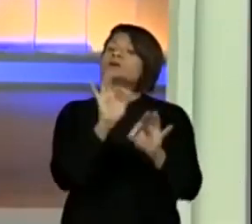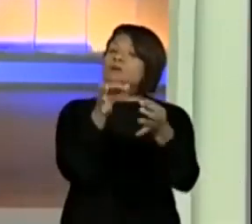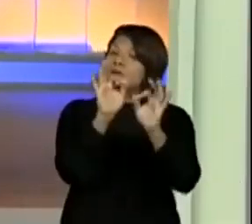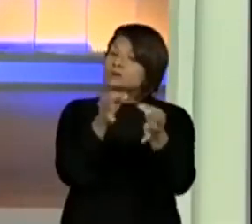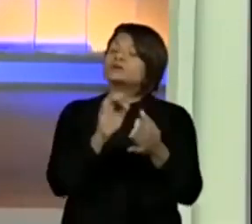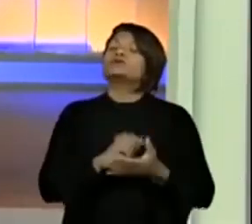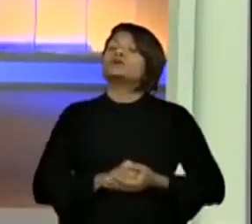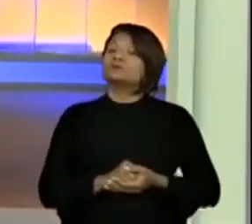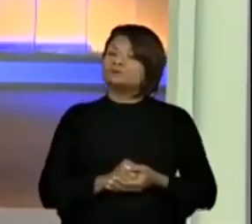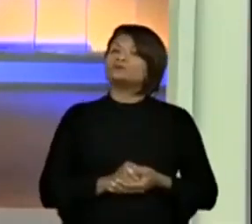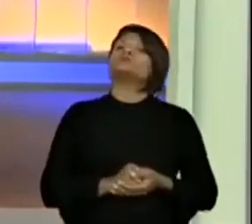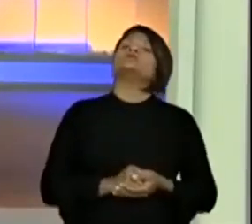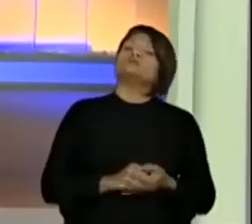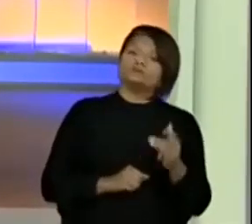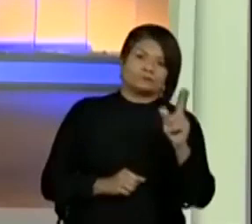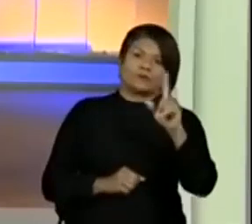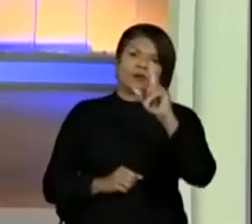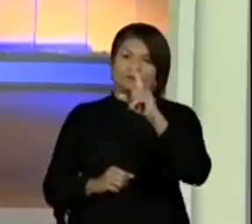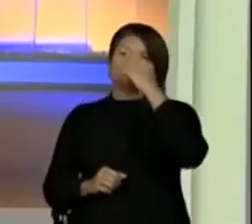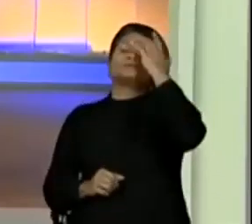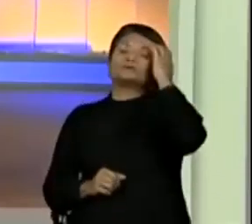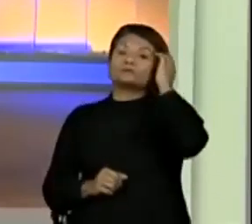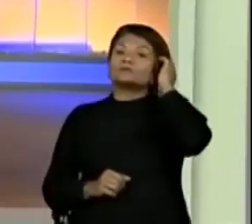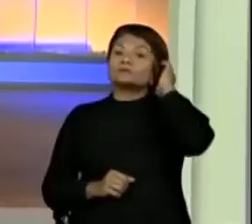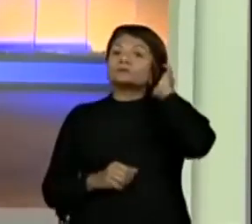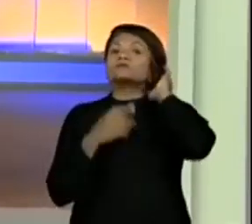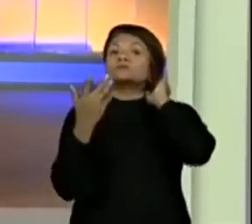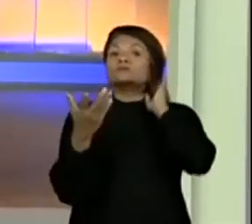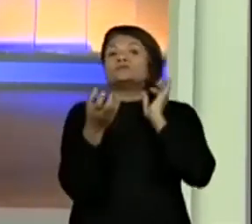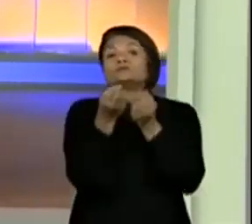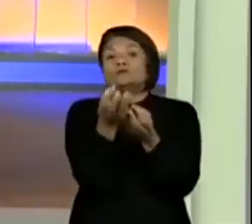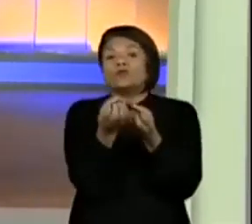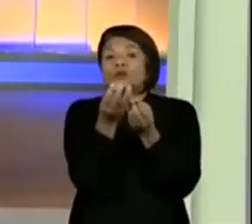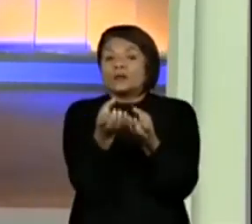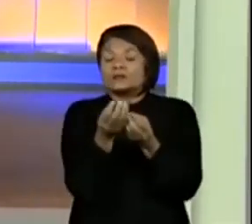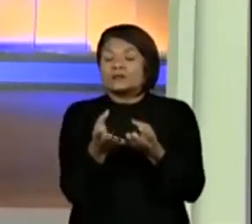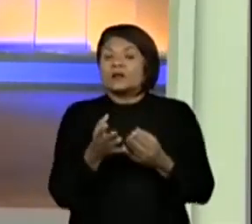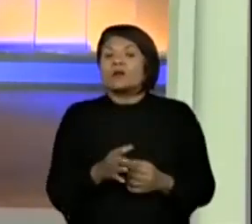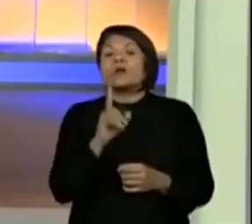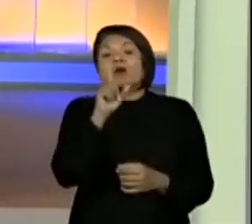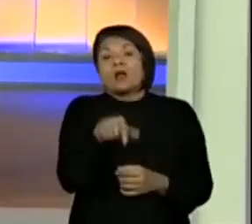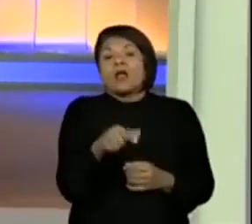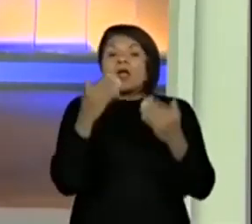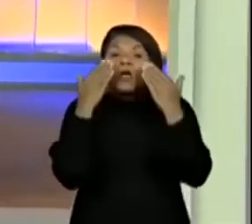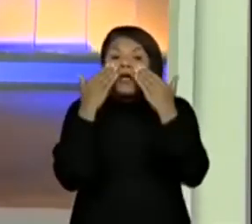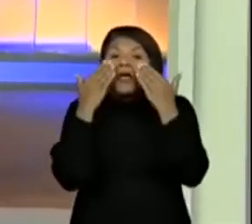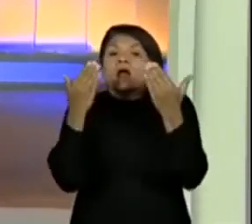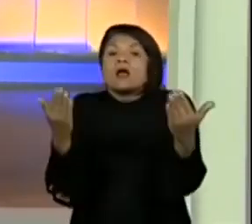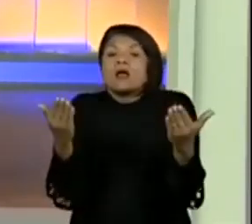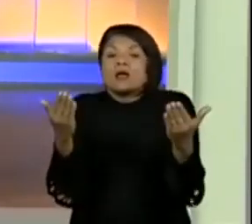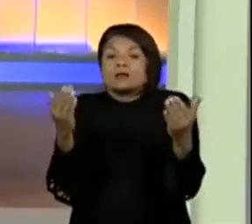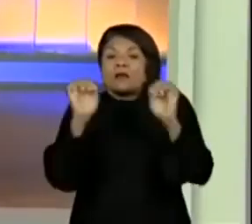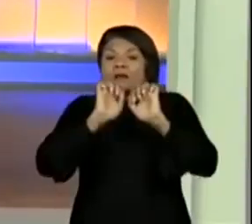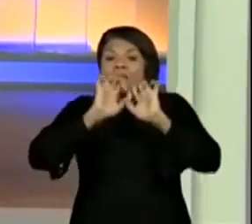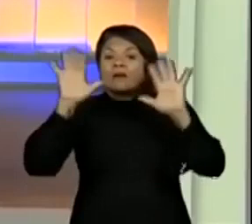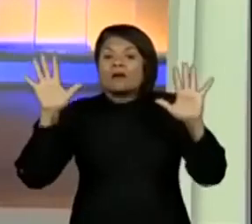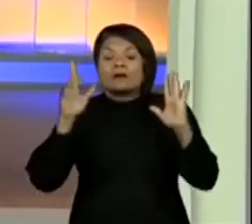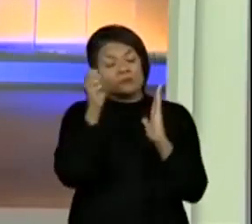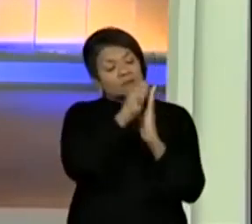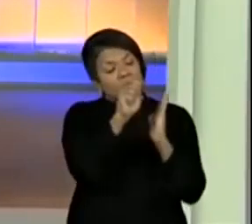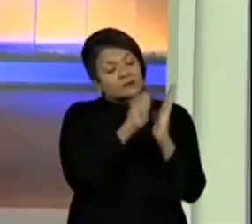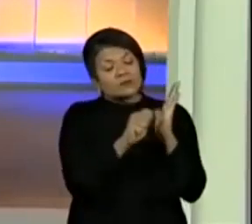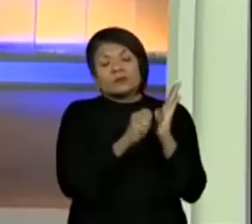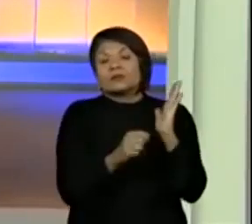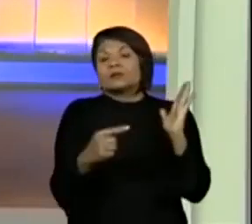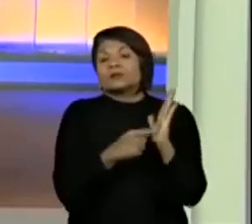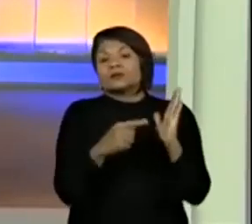mesmo. Sim, sim, não. Informação explícita é o que está no texto, está escrito no texto. A única